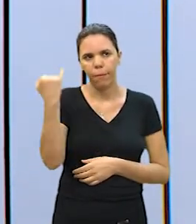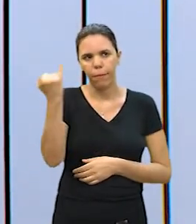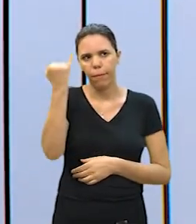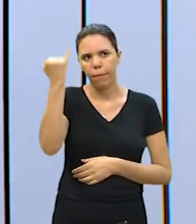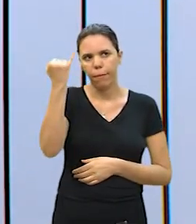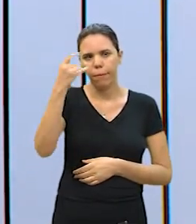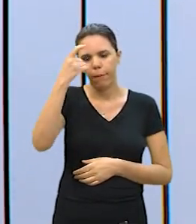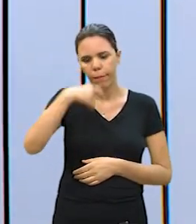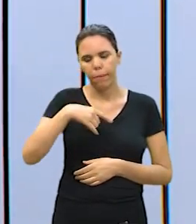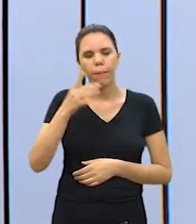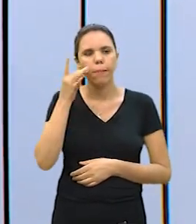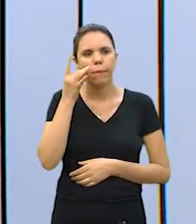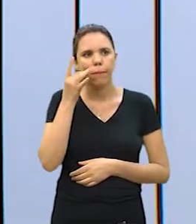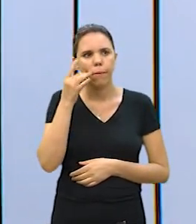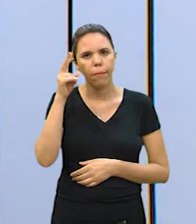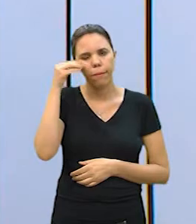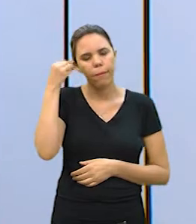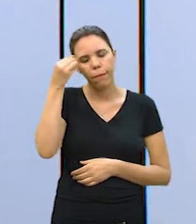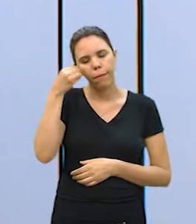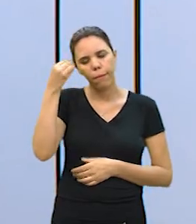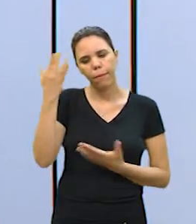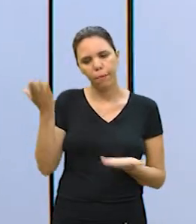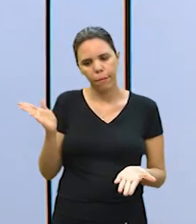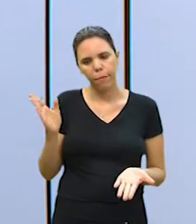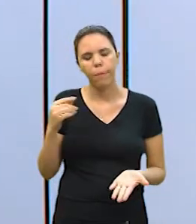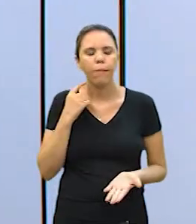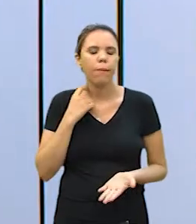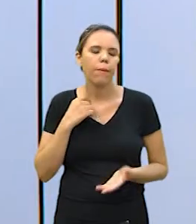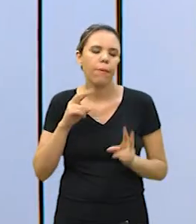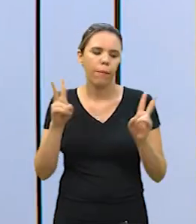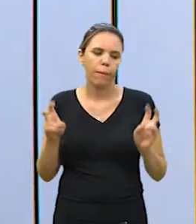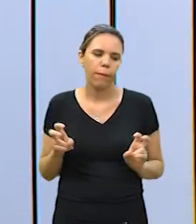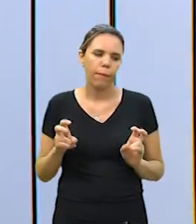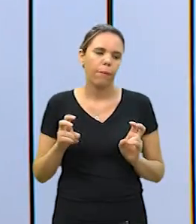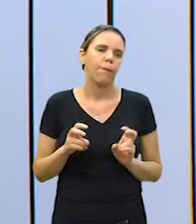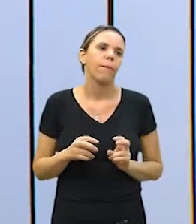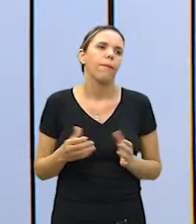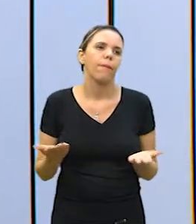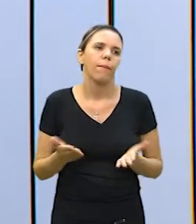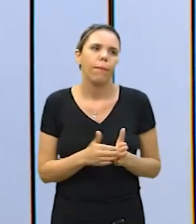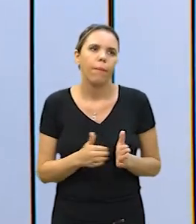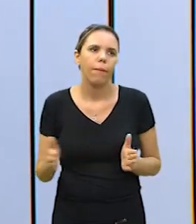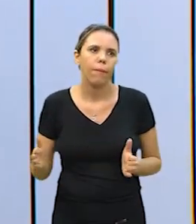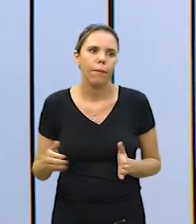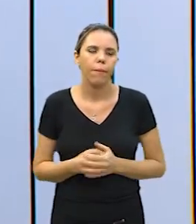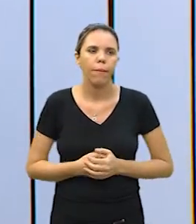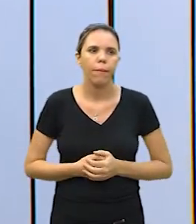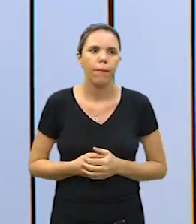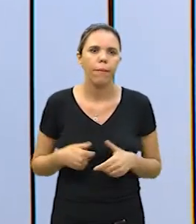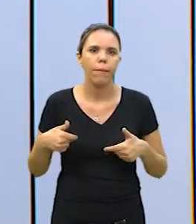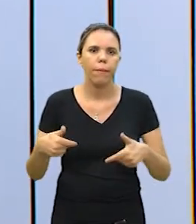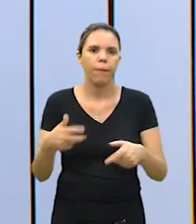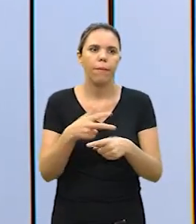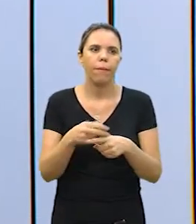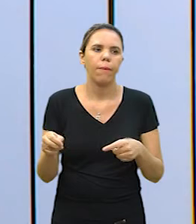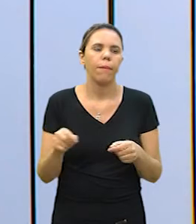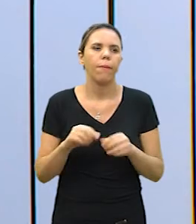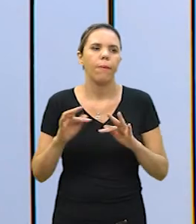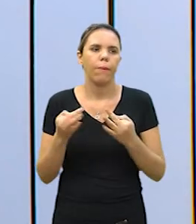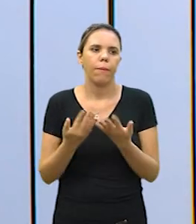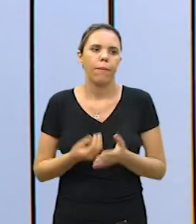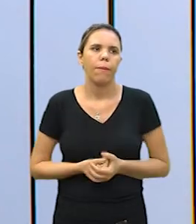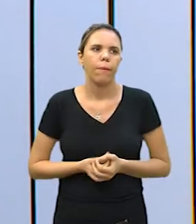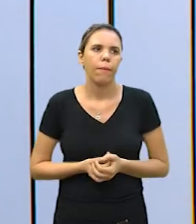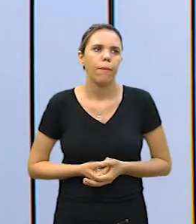mim pessoalmente, né? Tem uma história de vida relacionada a isso, principalmente agora nós enfrentamos na